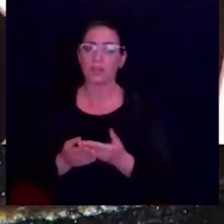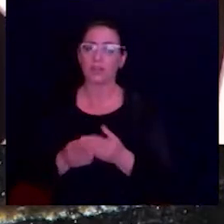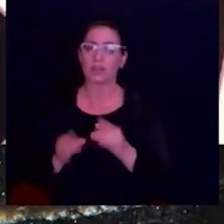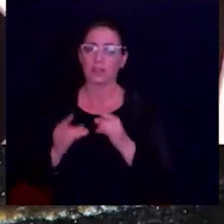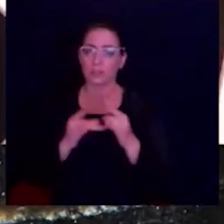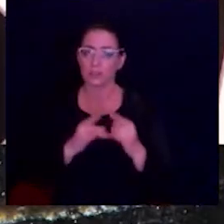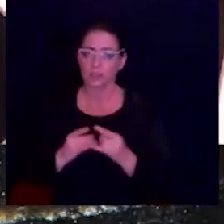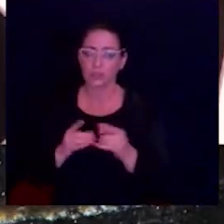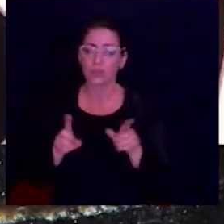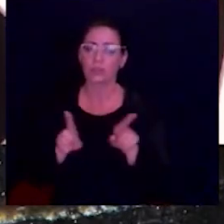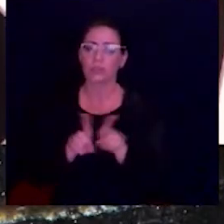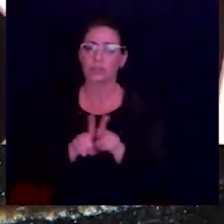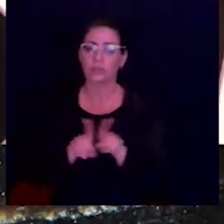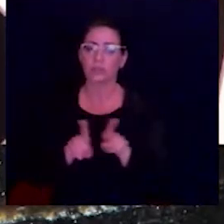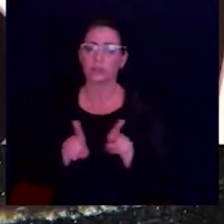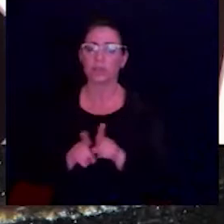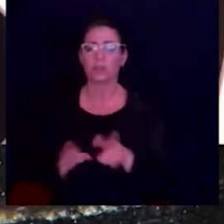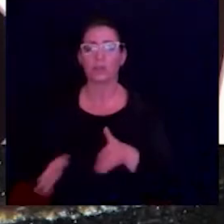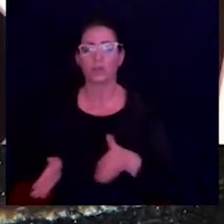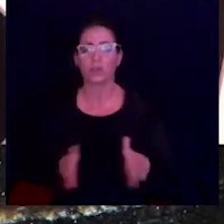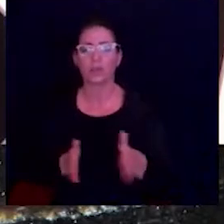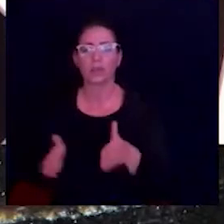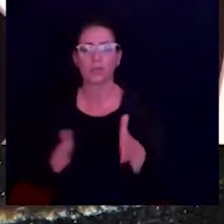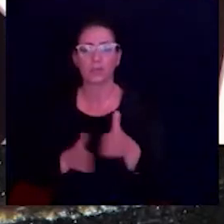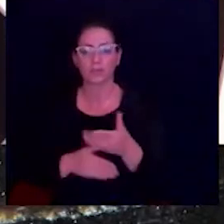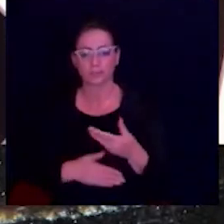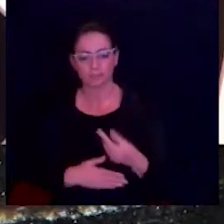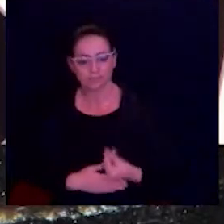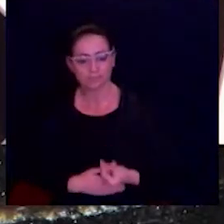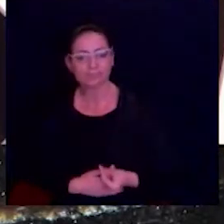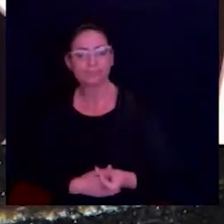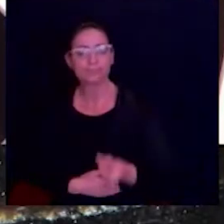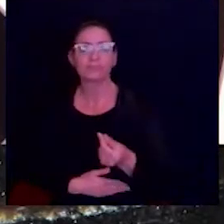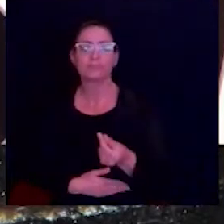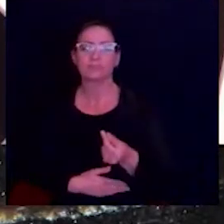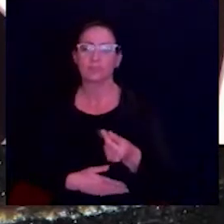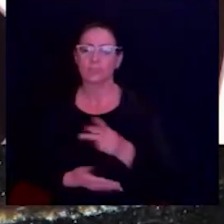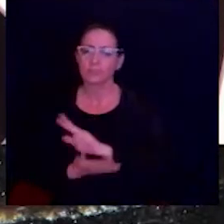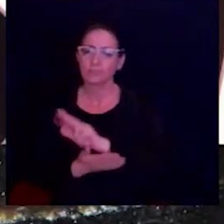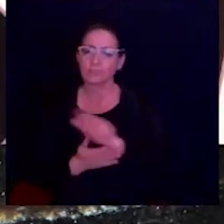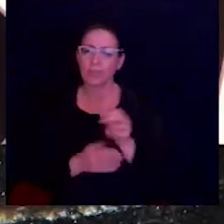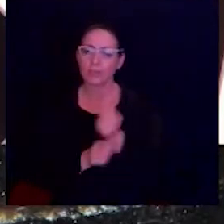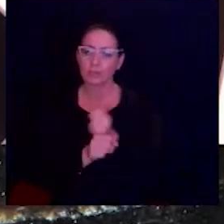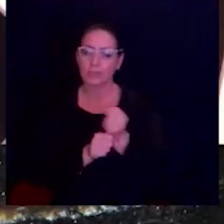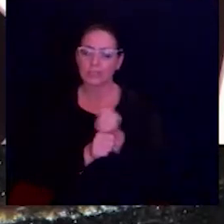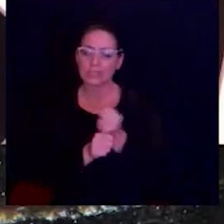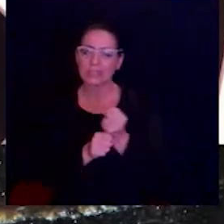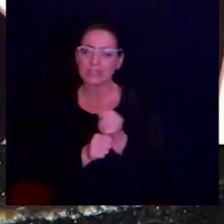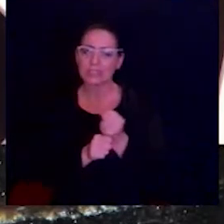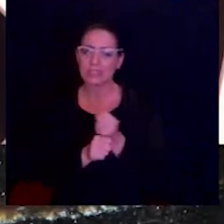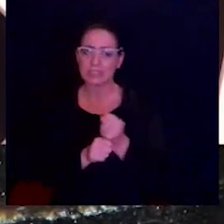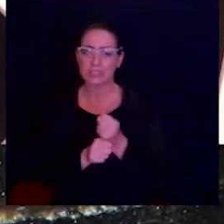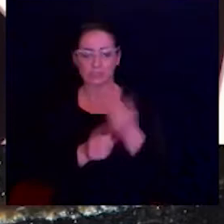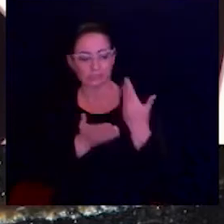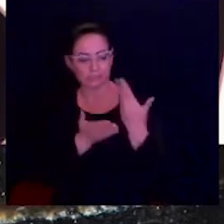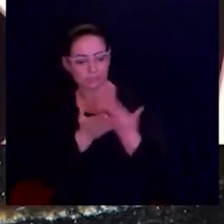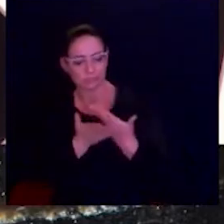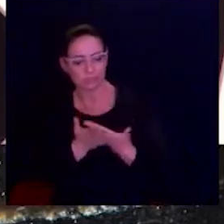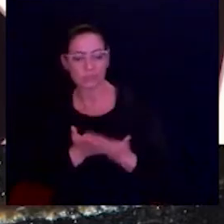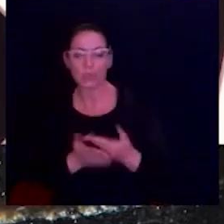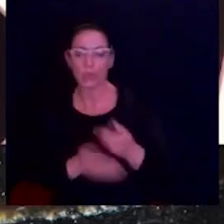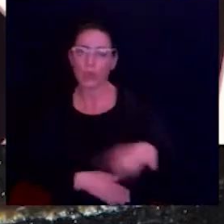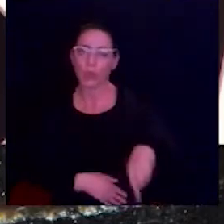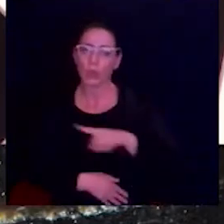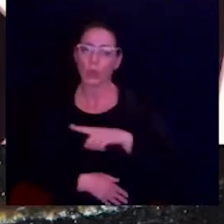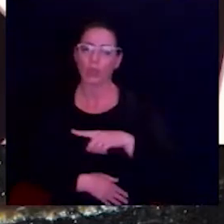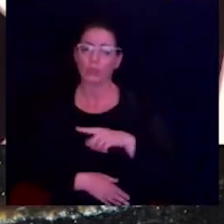e também a caminhada durante estes diversos anos em que estiveram conosco.